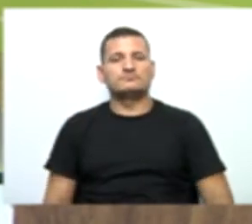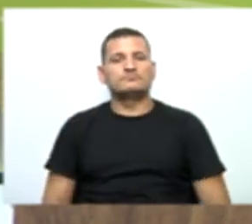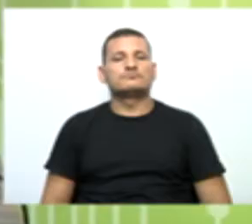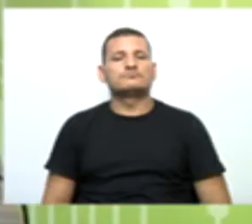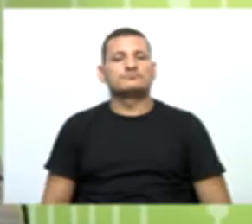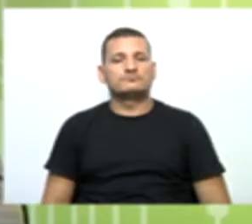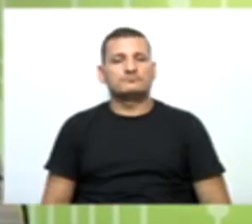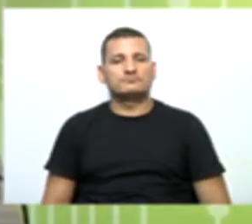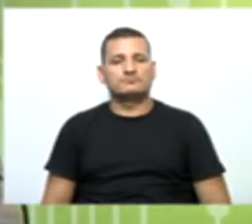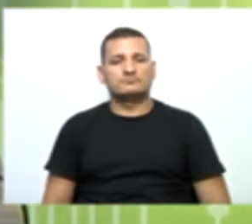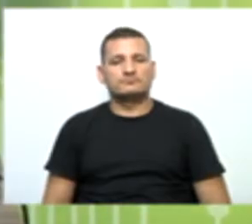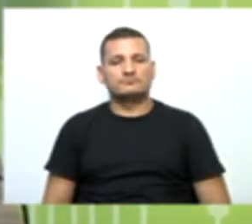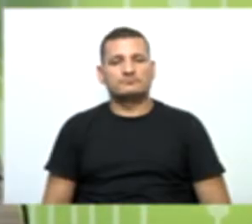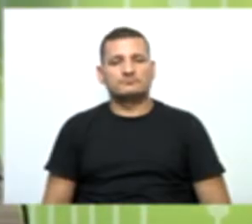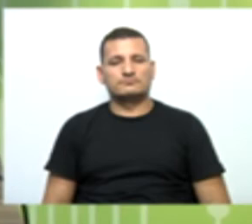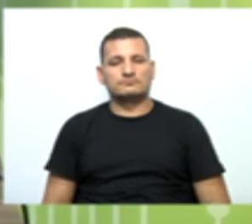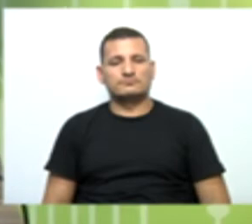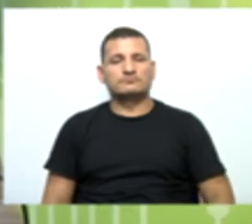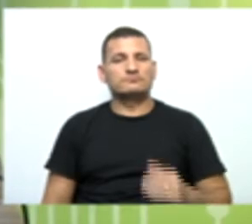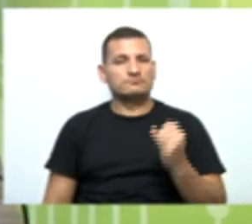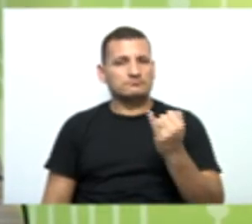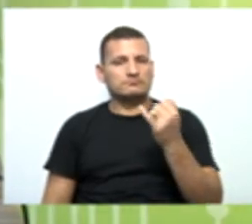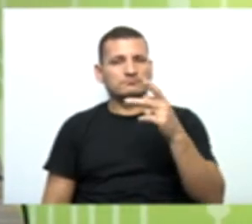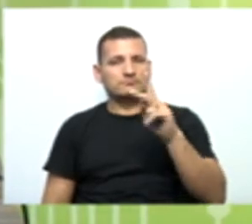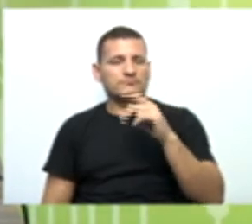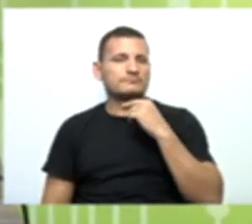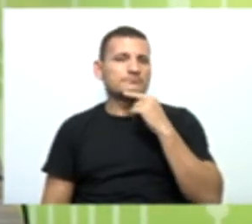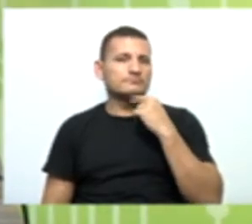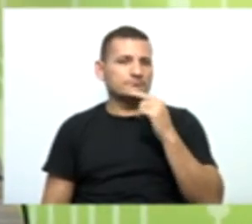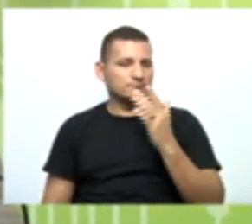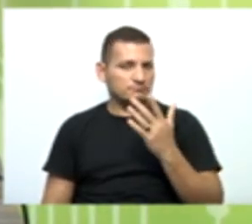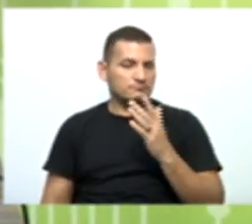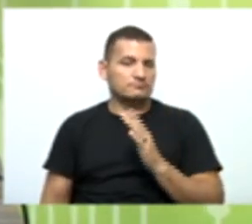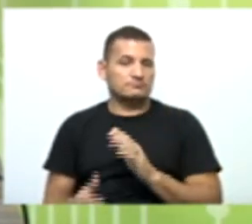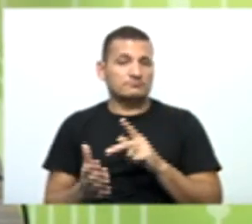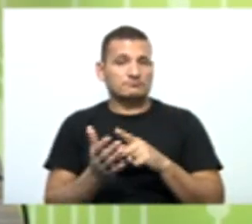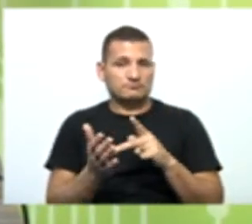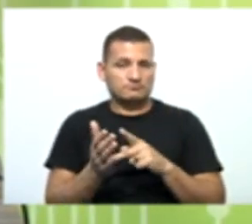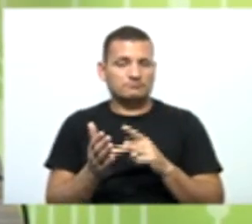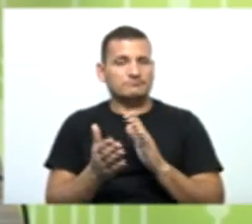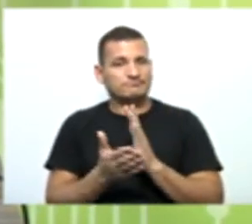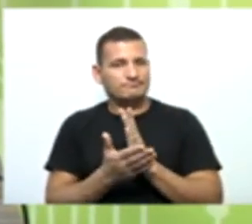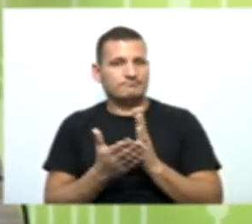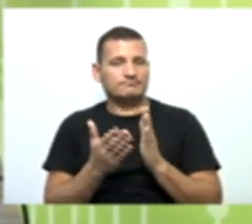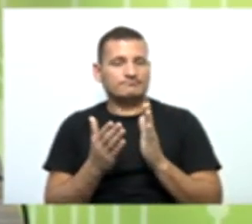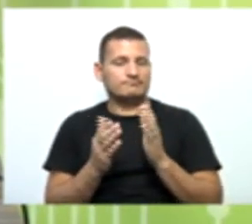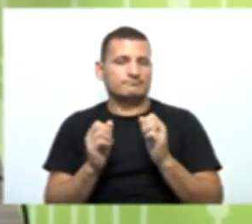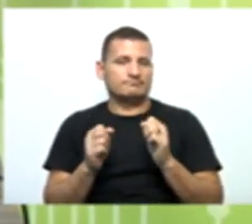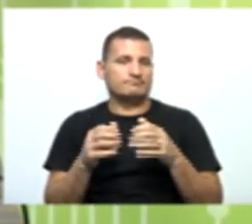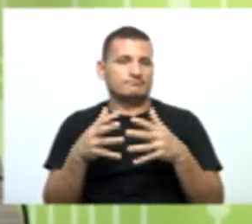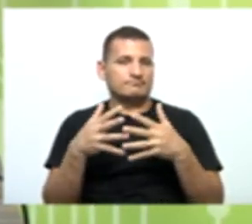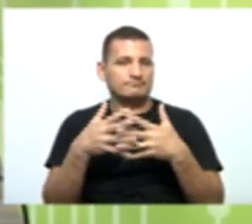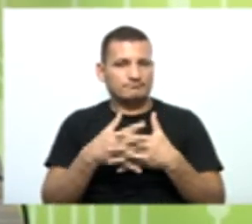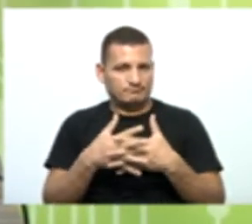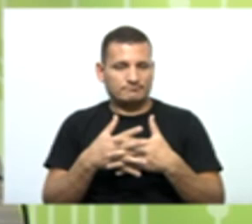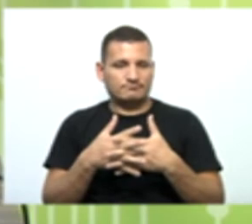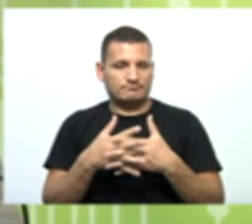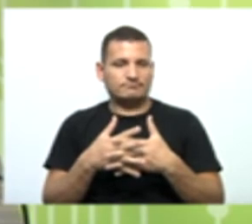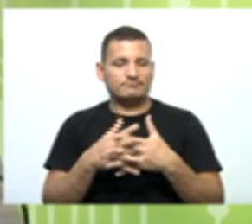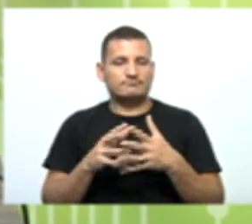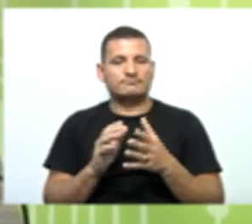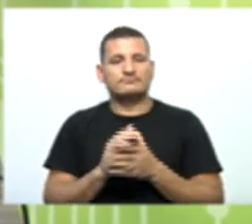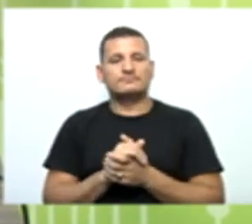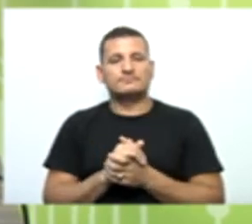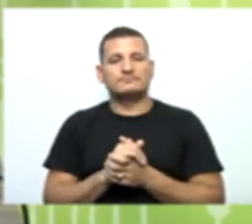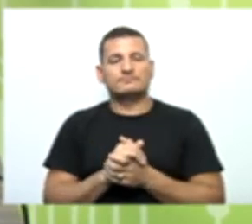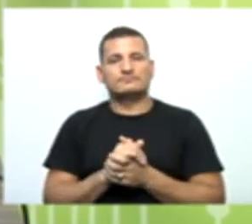Professor Alan. Beleza. Muito importante essa dúvida. Realmente, alguém pode ter se confundido na hora que a gente executou, né,